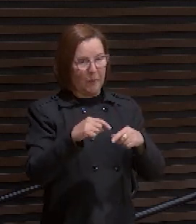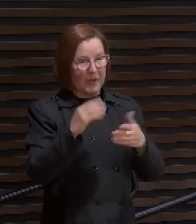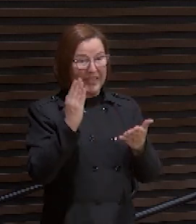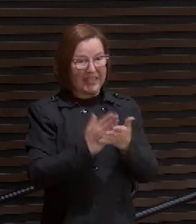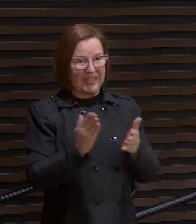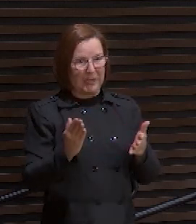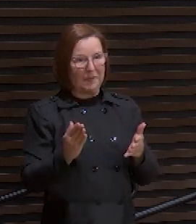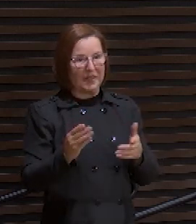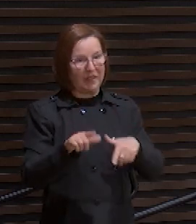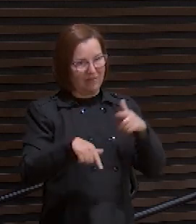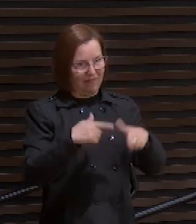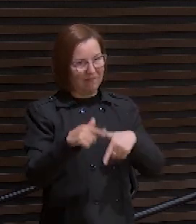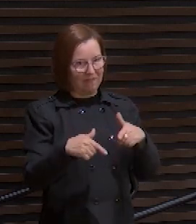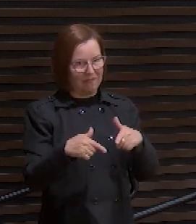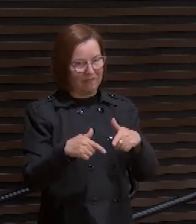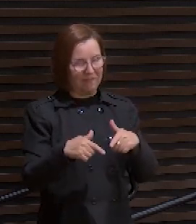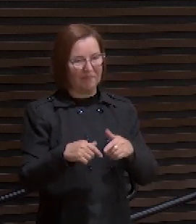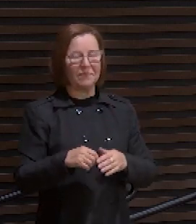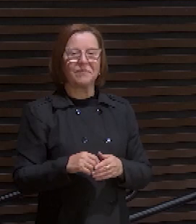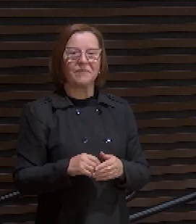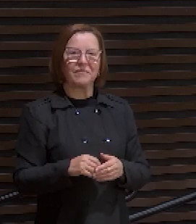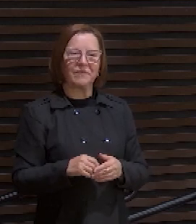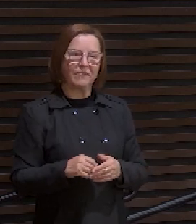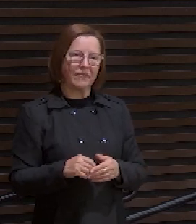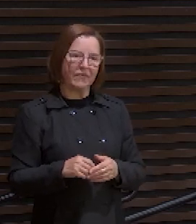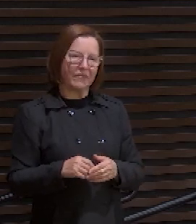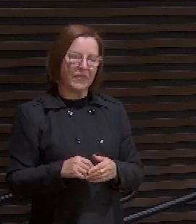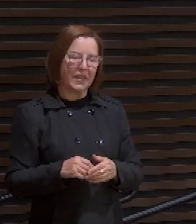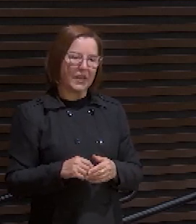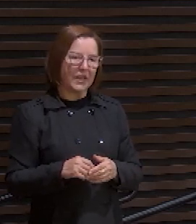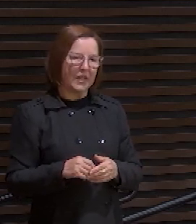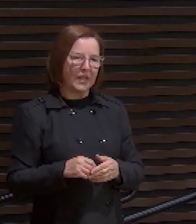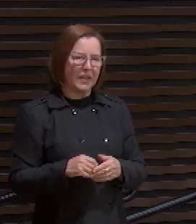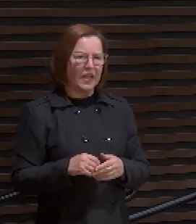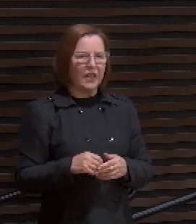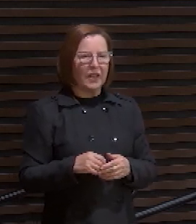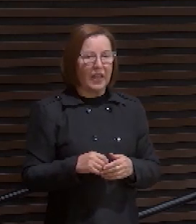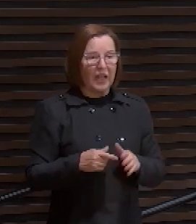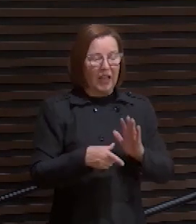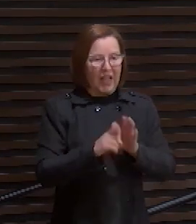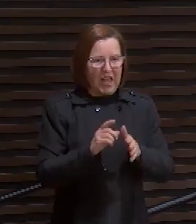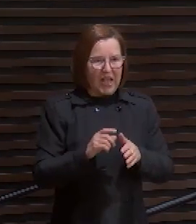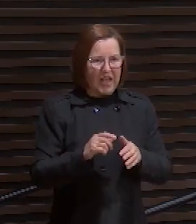tarefa. Ele tinha que ficar andando de um lado para o outro.